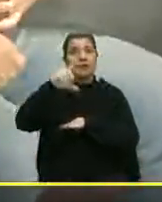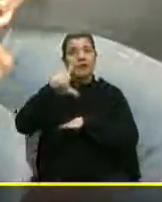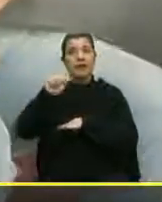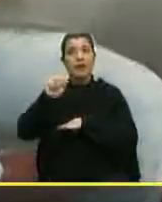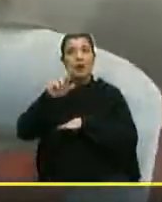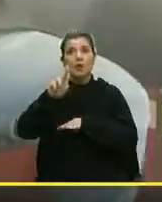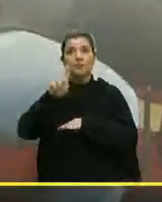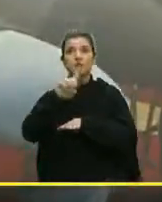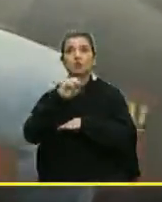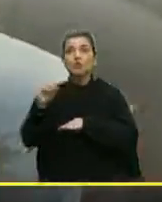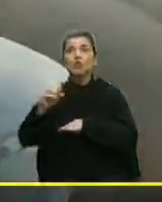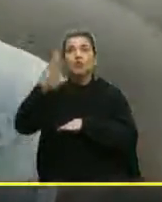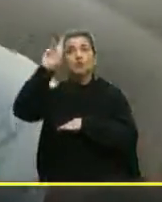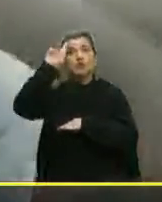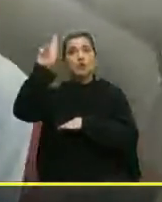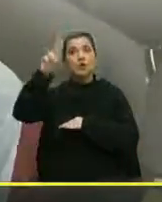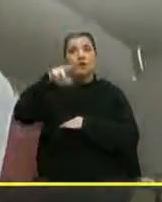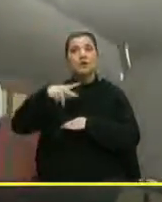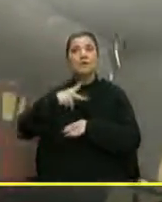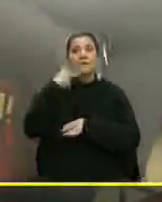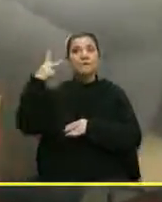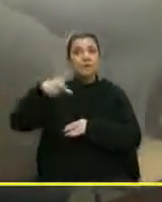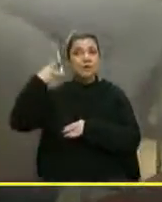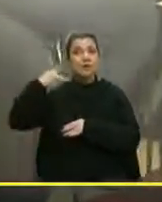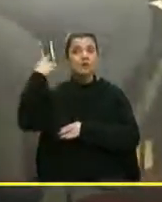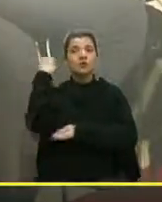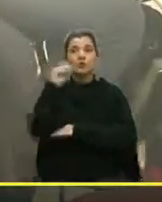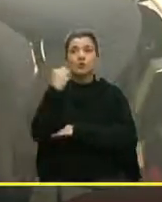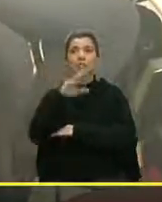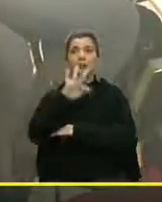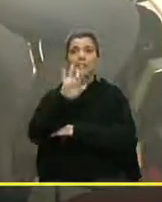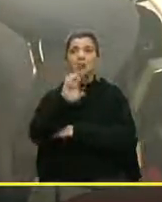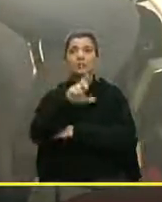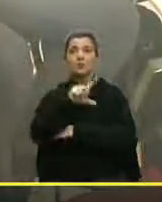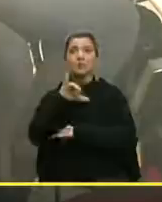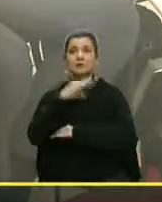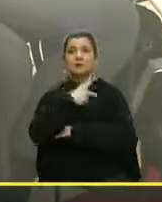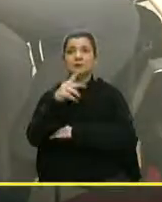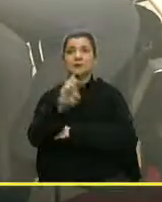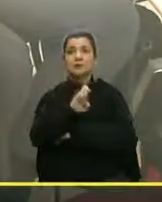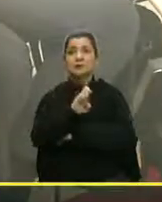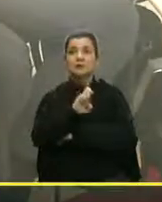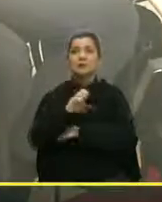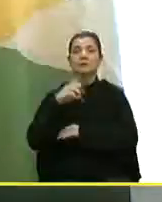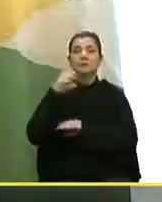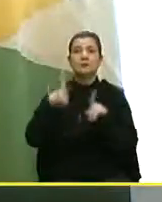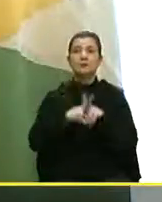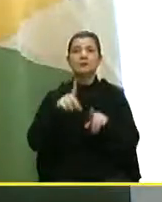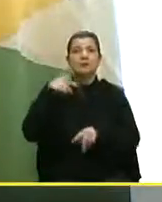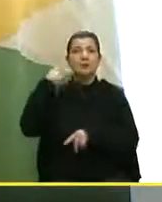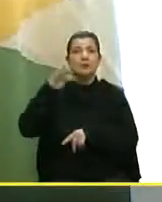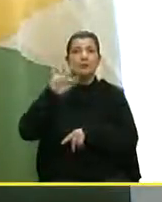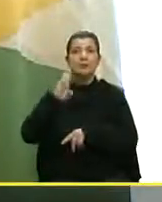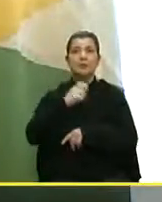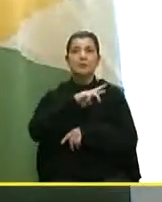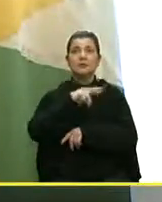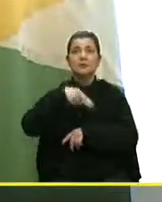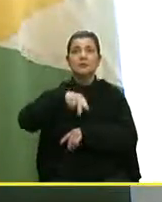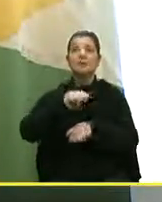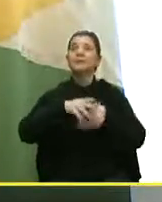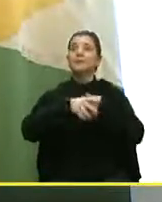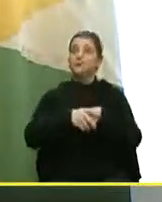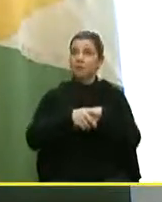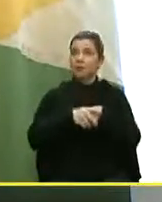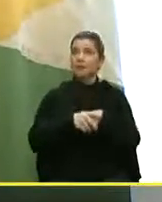Alegre Felipe camozzato senhora superintendente Legislativa Fernanda paggioli ao saudá-la cumprimentamos os servidores desta Superintendência